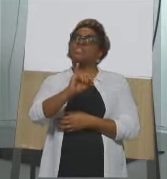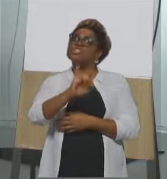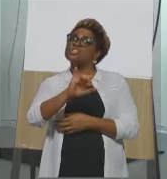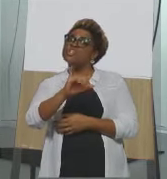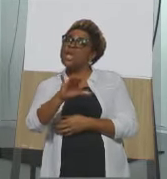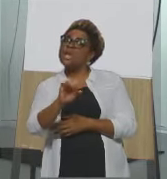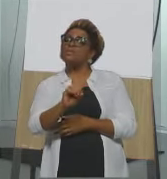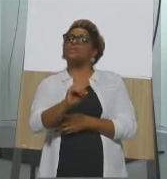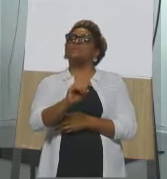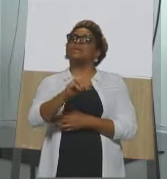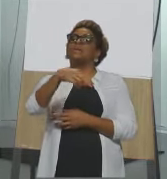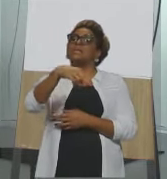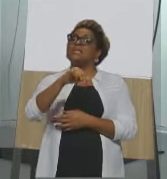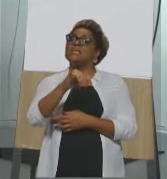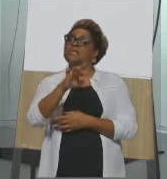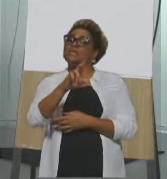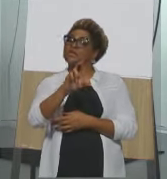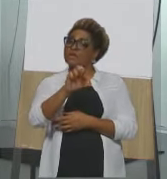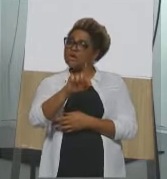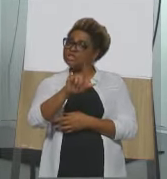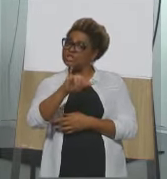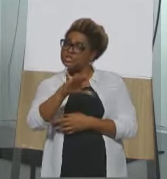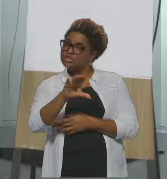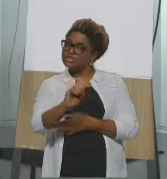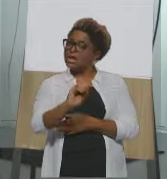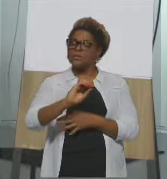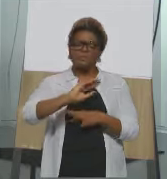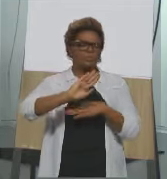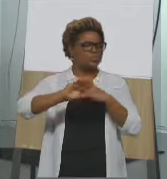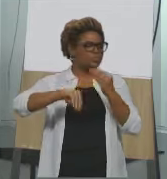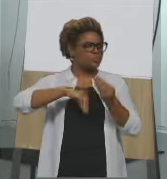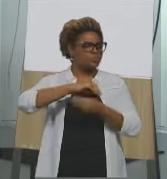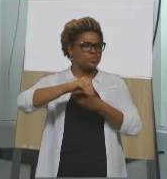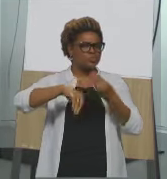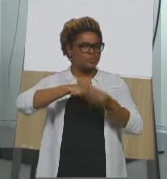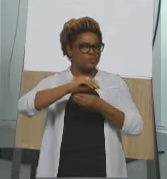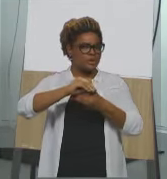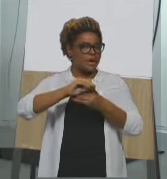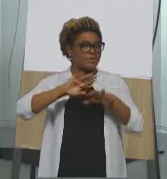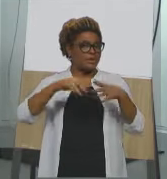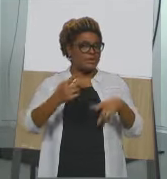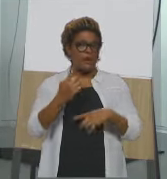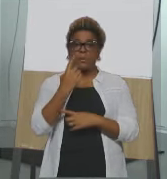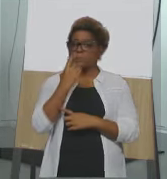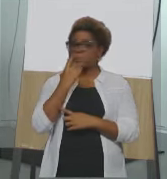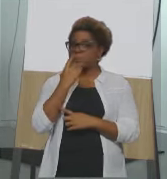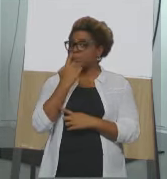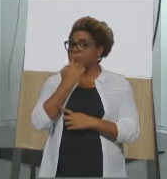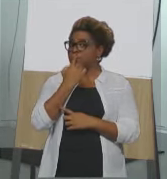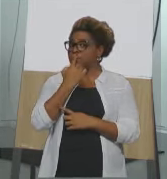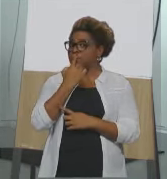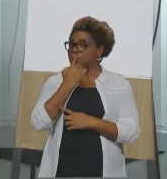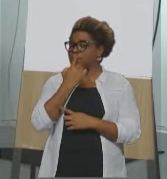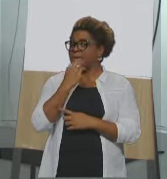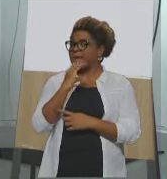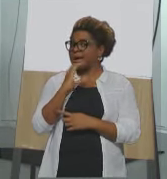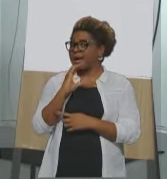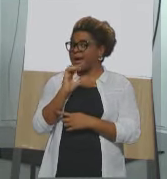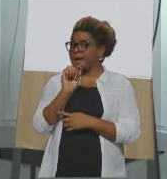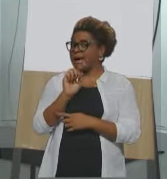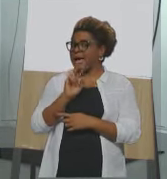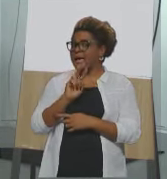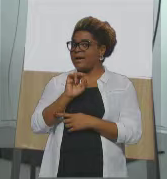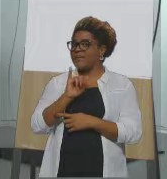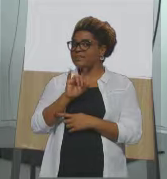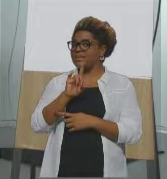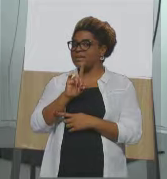ar que nós respiramos. Então, as cavidades nasais, que são esses 2 orifícios, recebem esse ar e